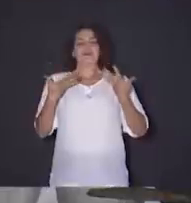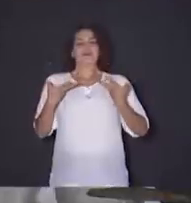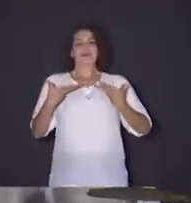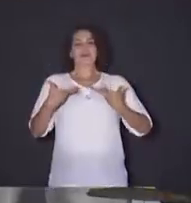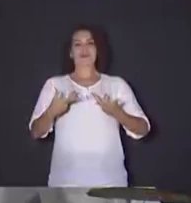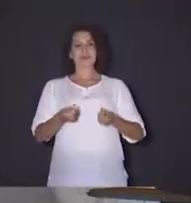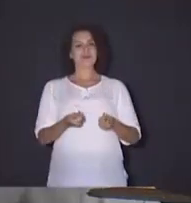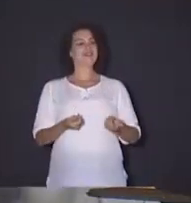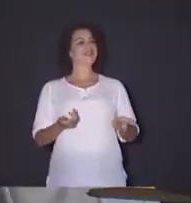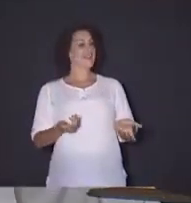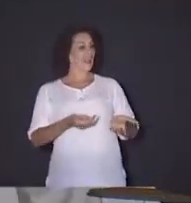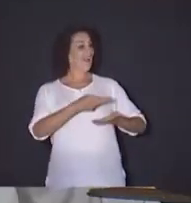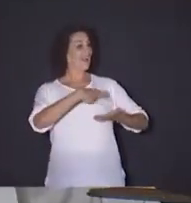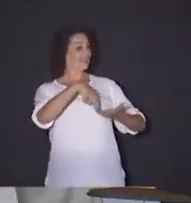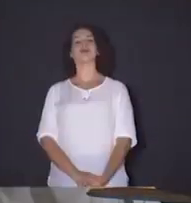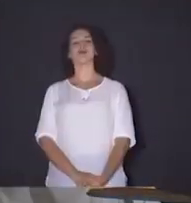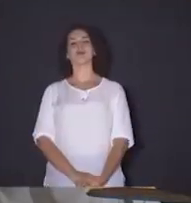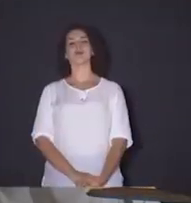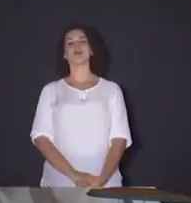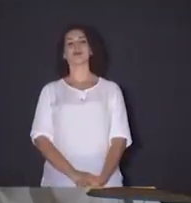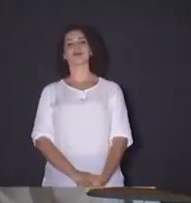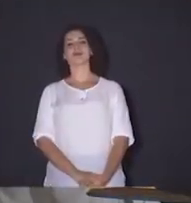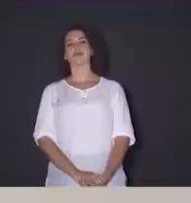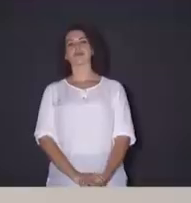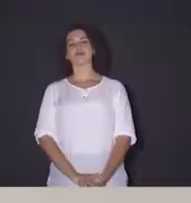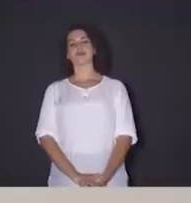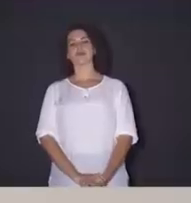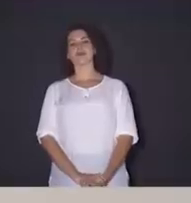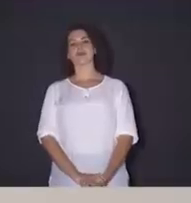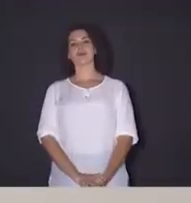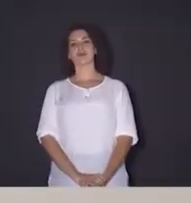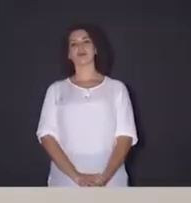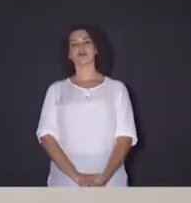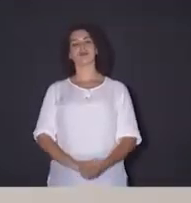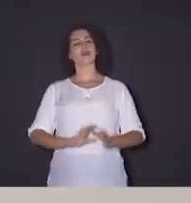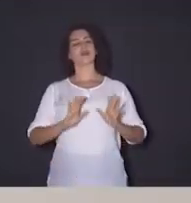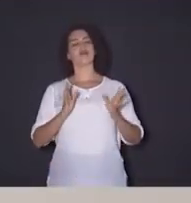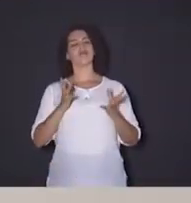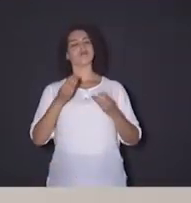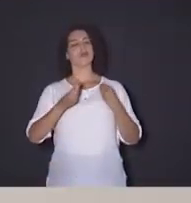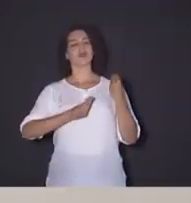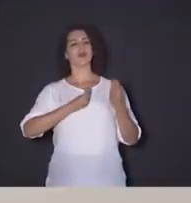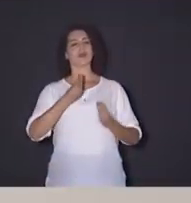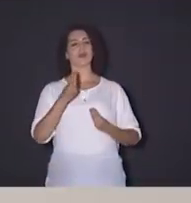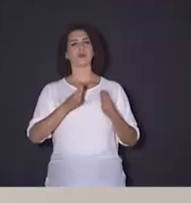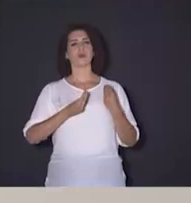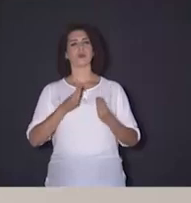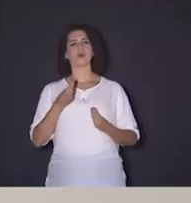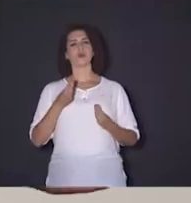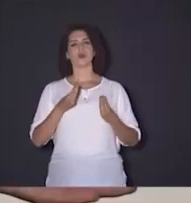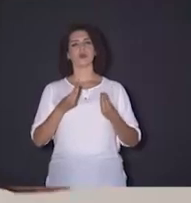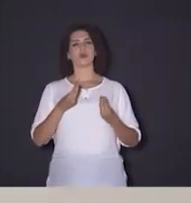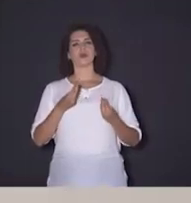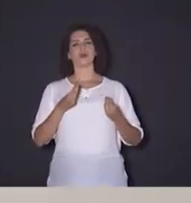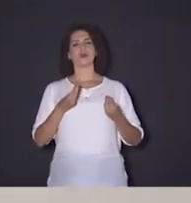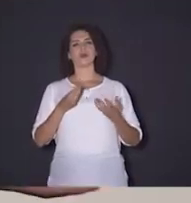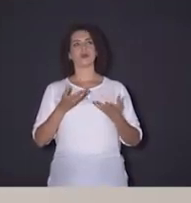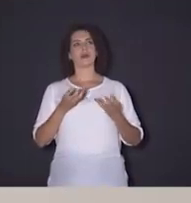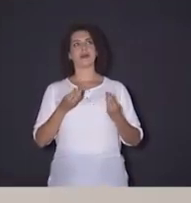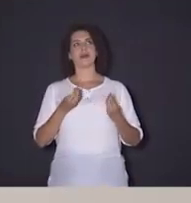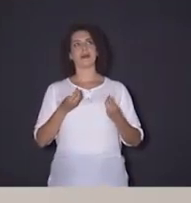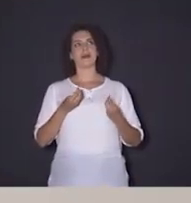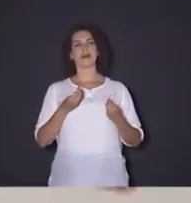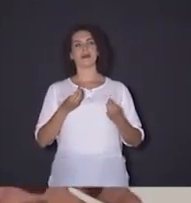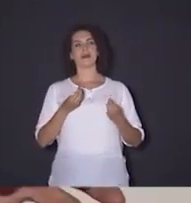mantém tão inteira, né? Tão viva. Tão... Que espécie de procedimento, em termos especulativos, seria